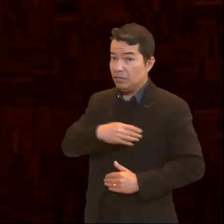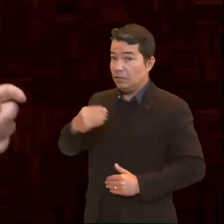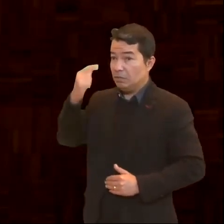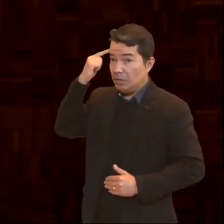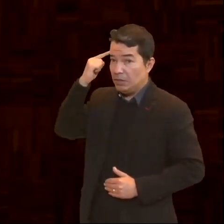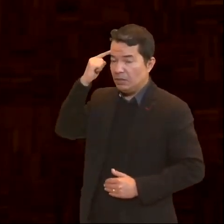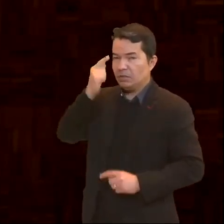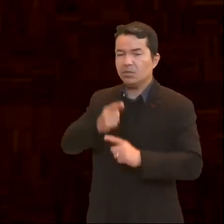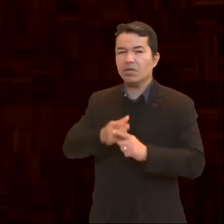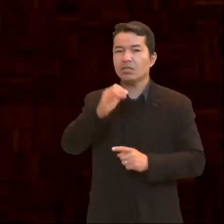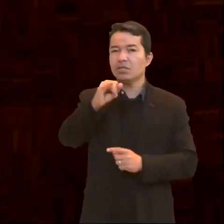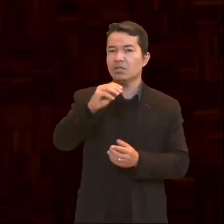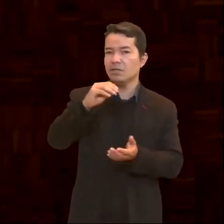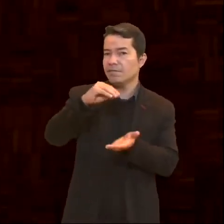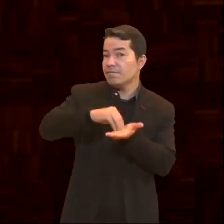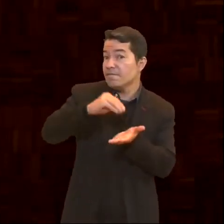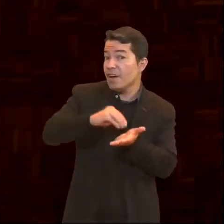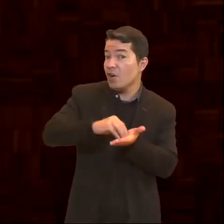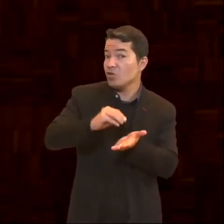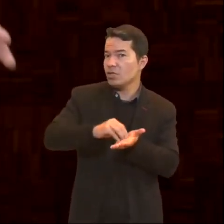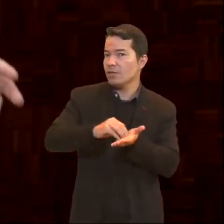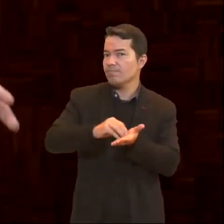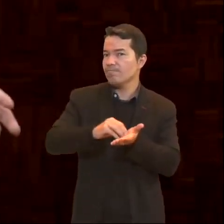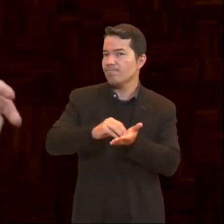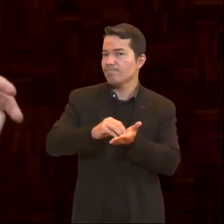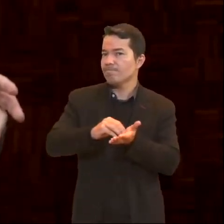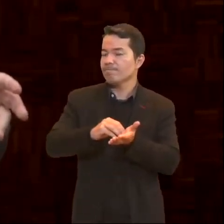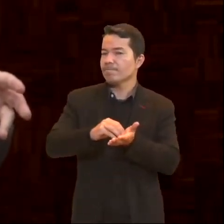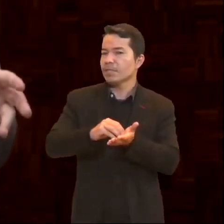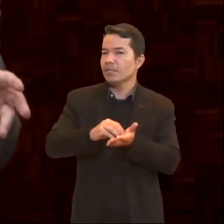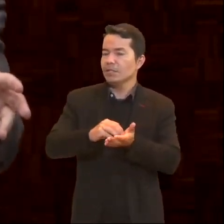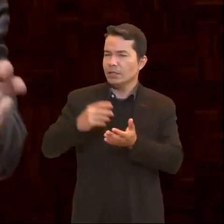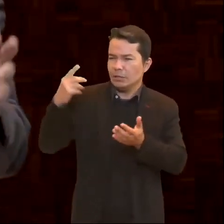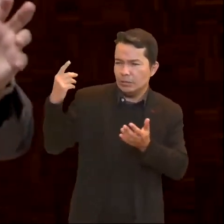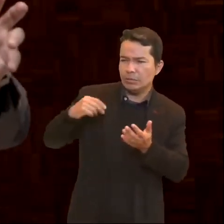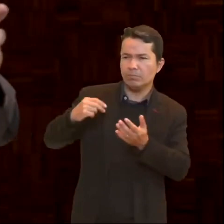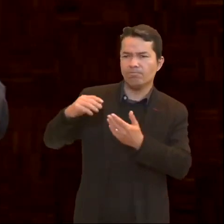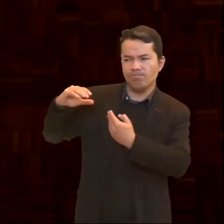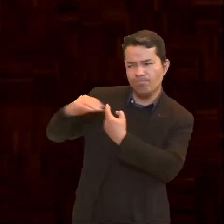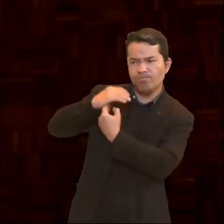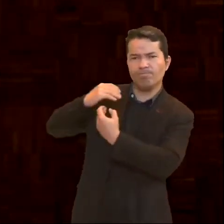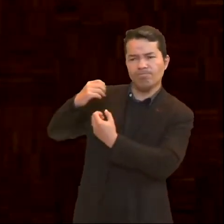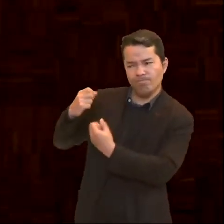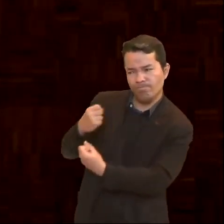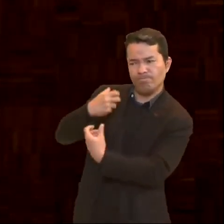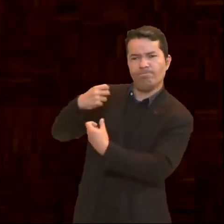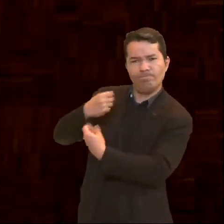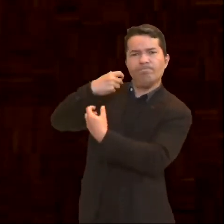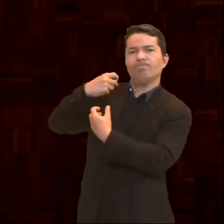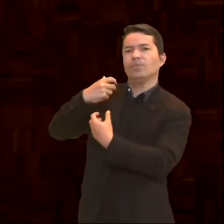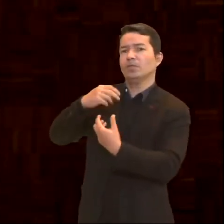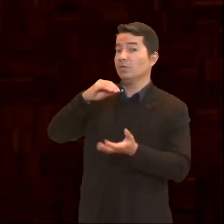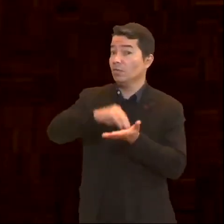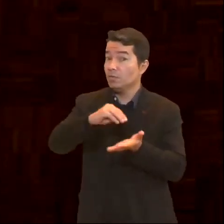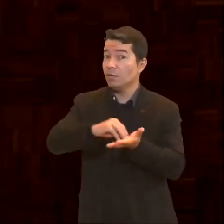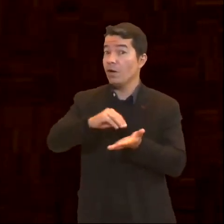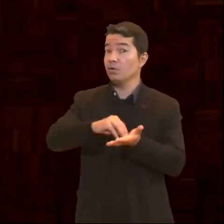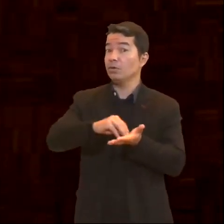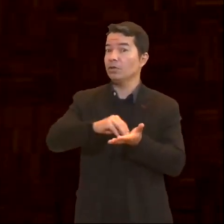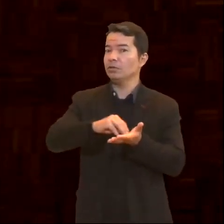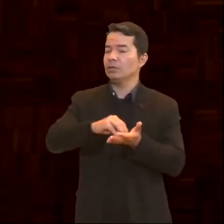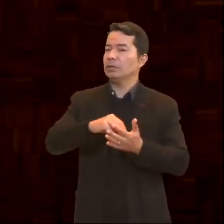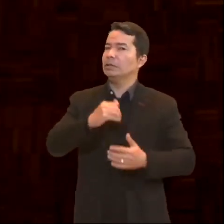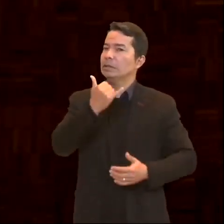vai chegar um determinado momento que a vida vai dar trombada com eles. E a disciplina que é imposta pela própria